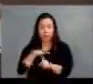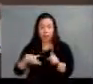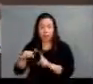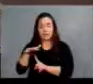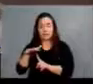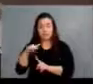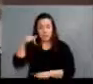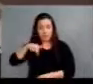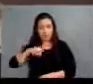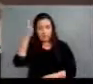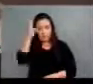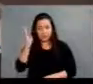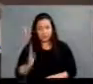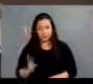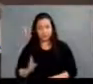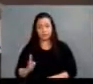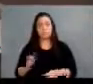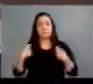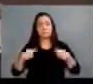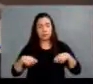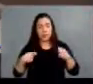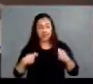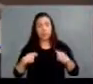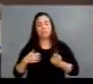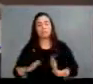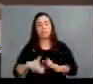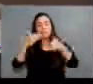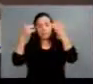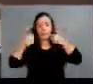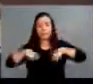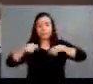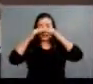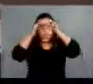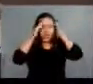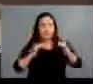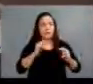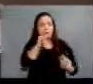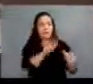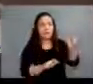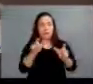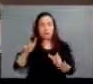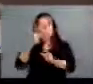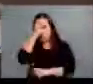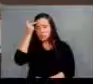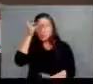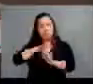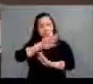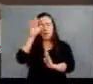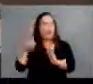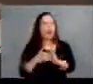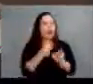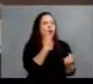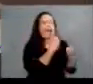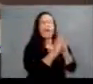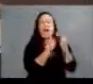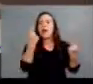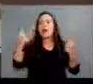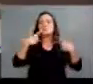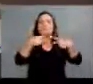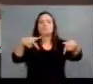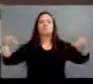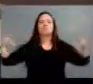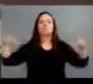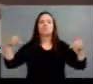Estado democrático e de direito se nós não tivermos lugar para todos, independentemente da sua condição